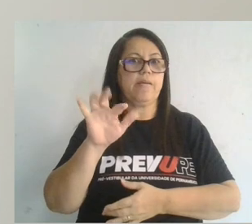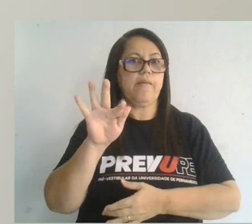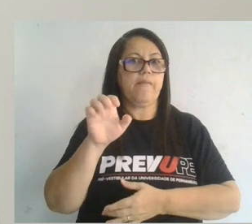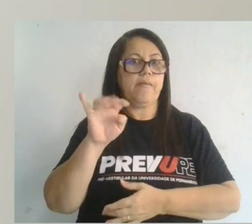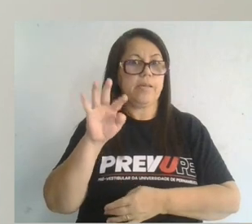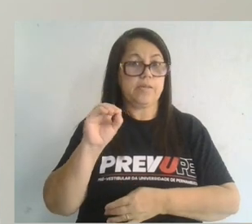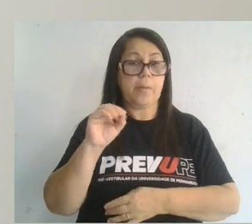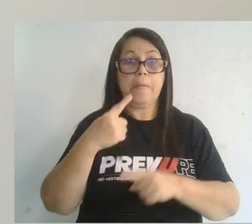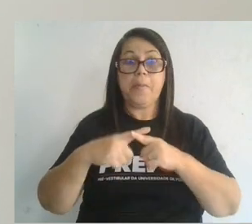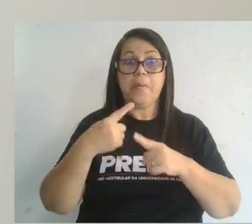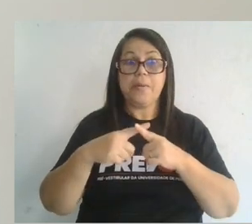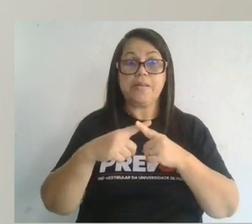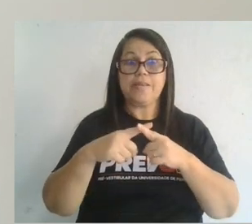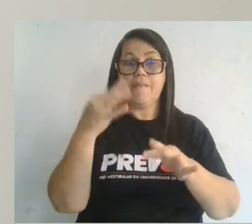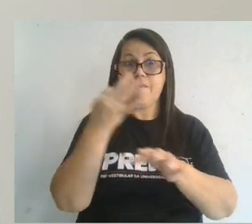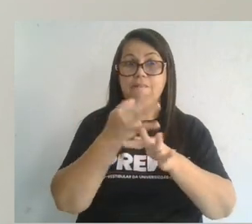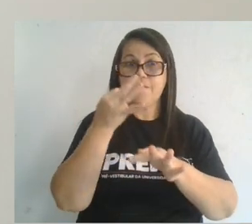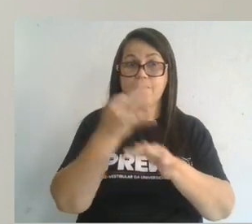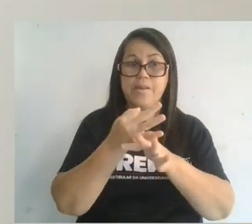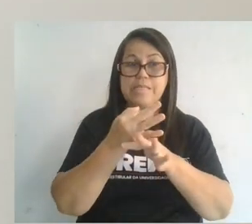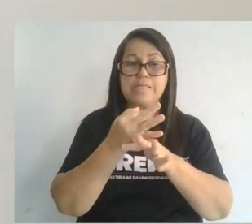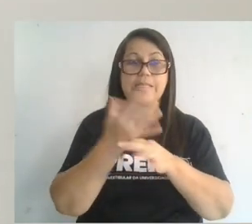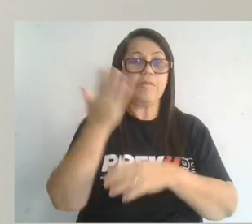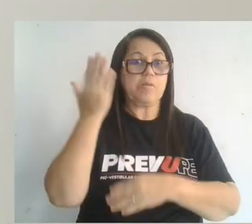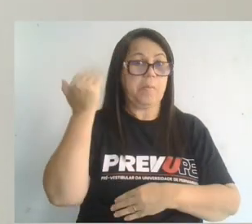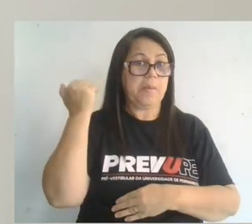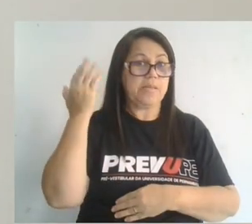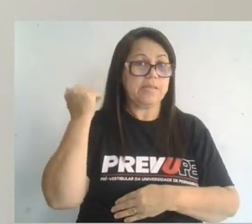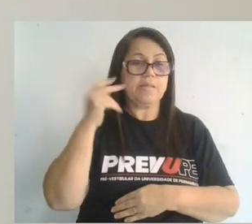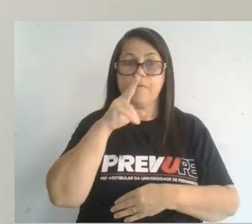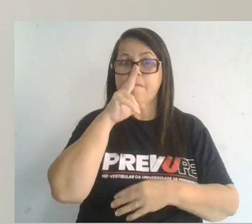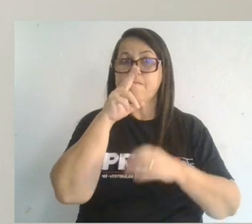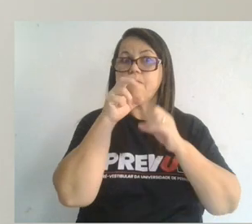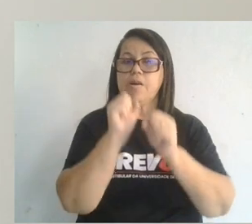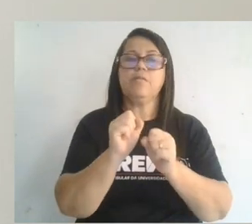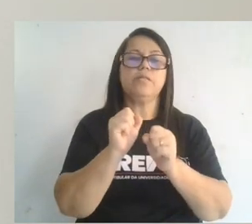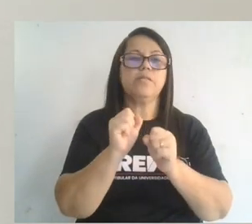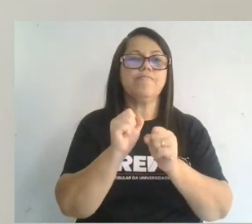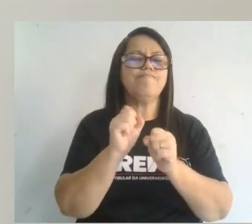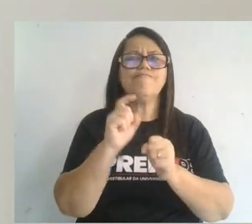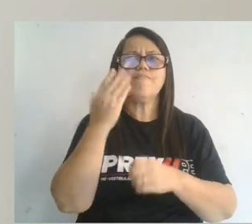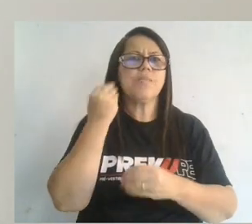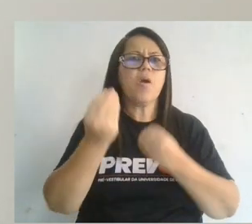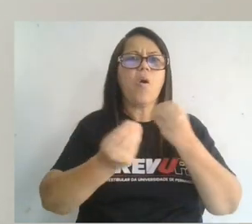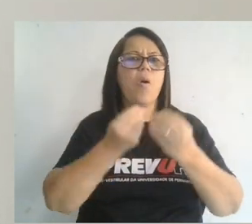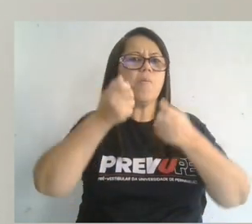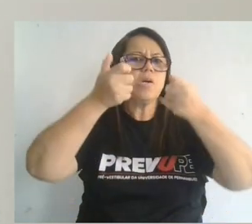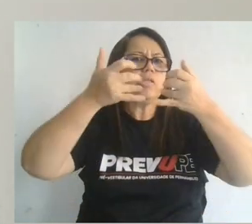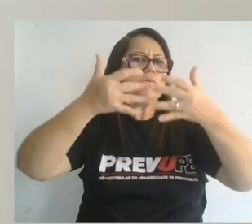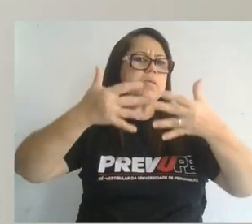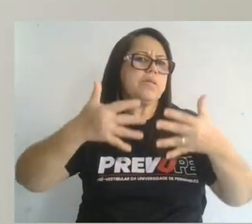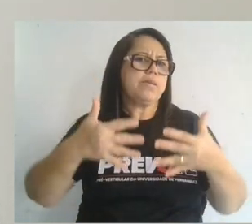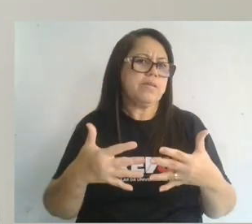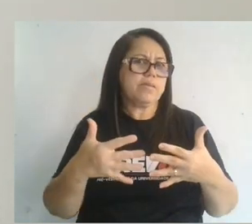a física clássica, a física dominante na época, a física mais forte presente, ela não